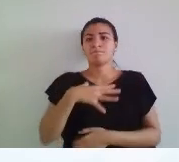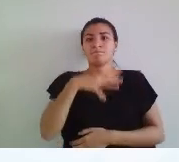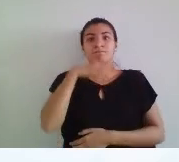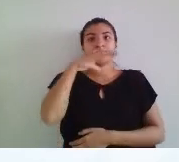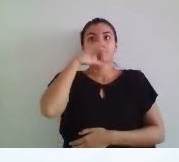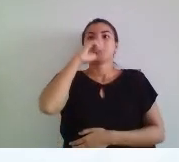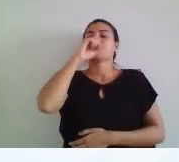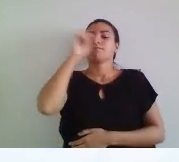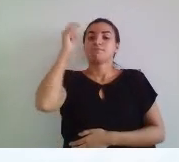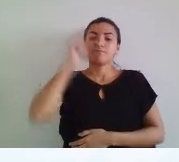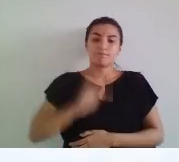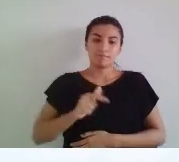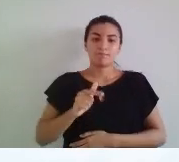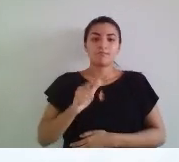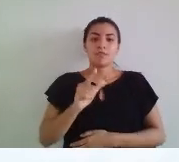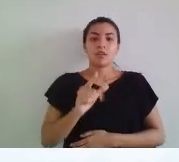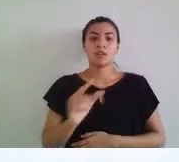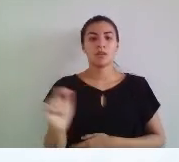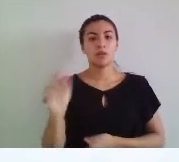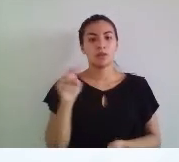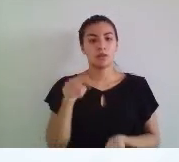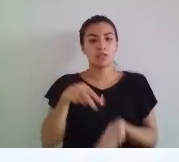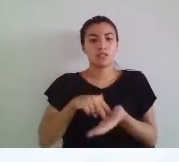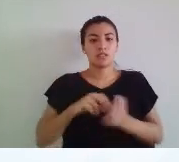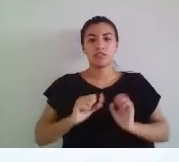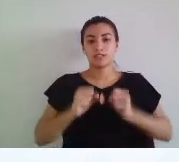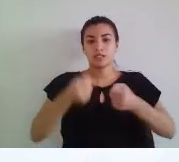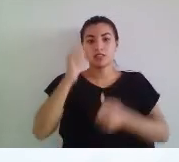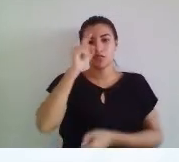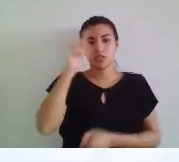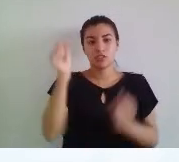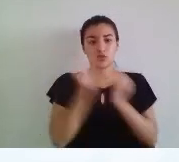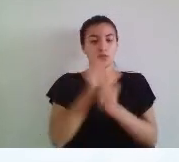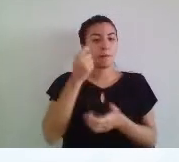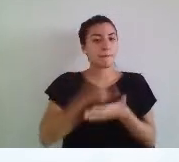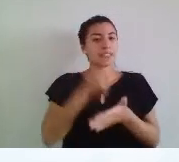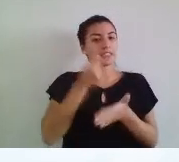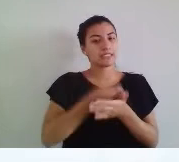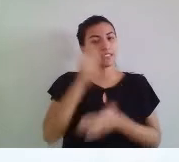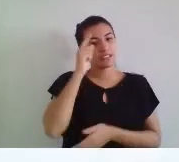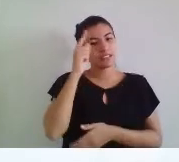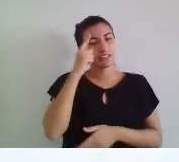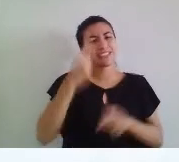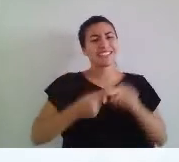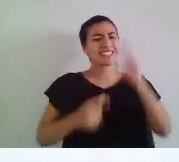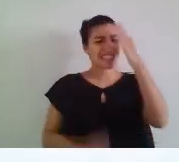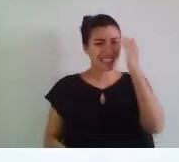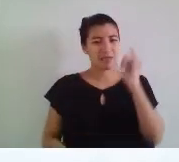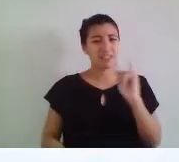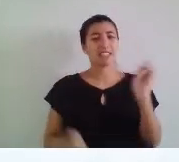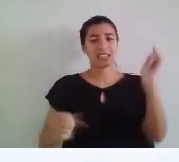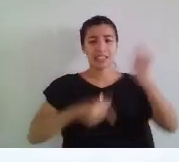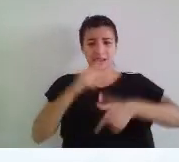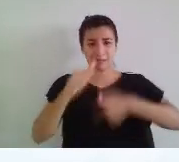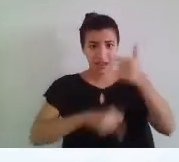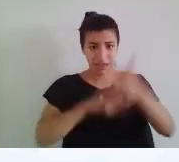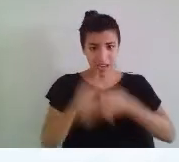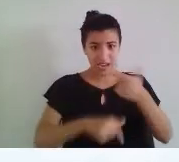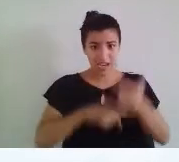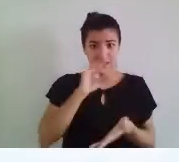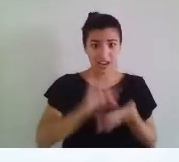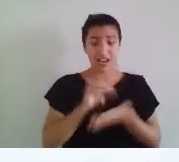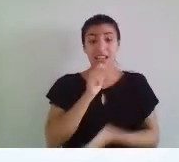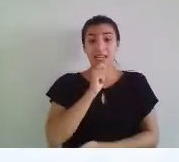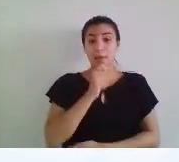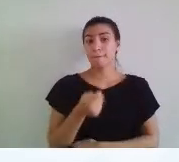para conseguir, né, sair da cama e enfrentar o nosso dia com as nossas batalhas diárias, porque a gente sabe que por mais que a gente trabalhe muito, ainda é muito